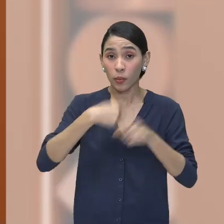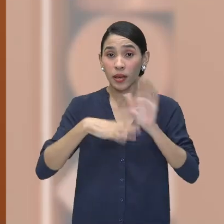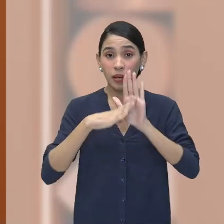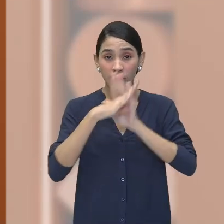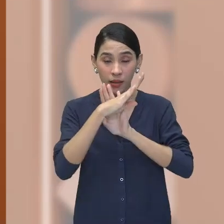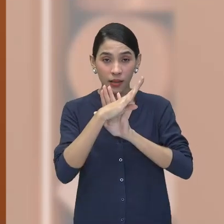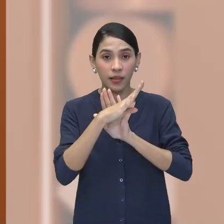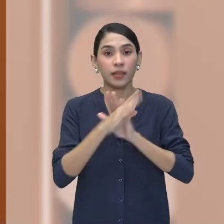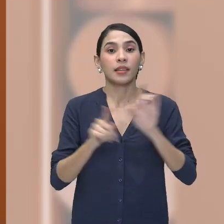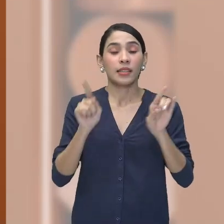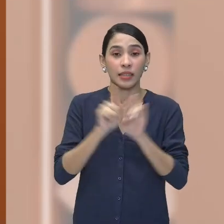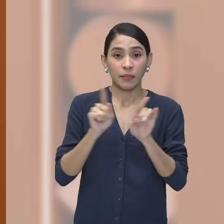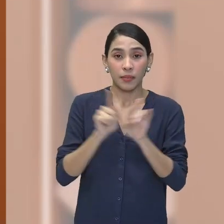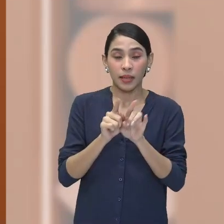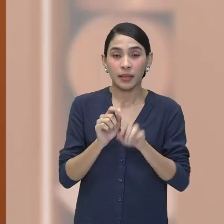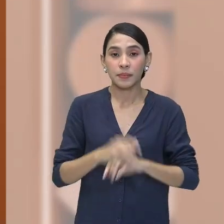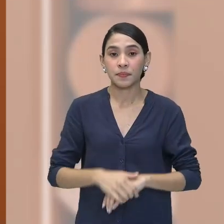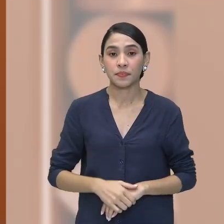e